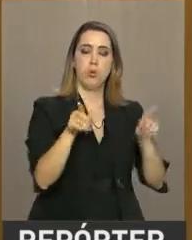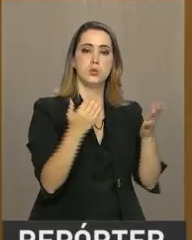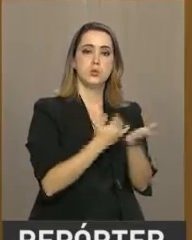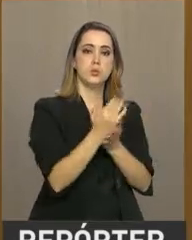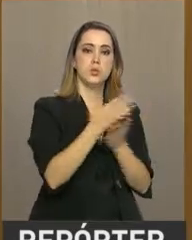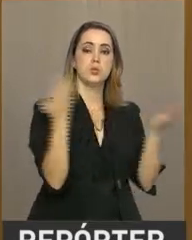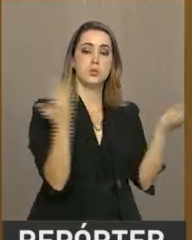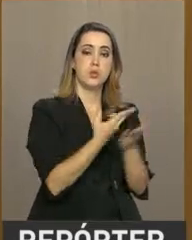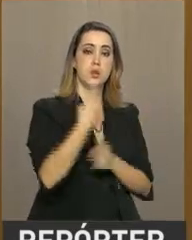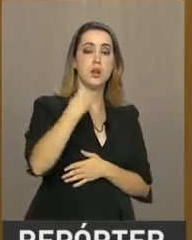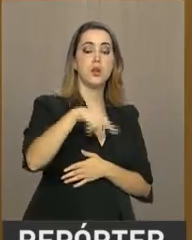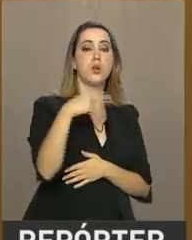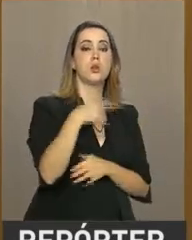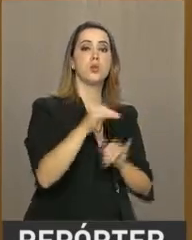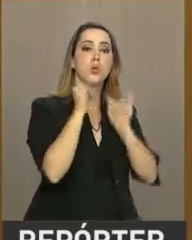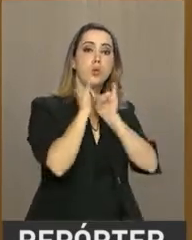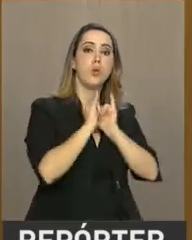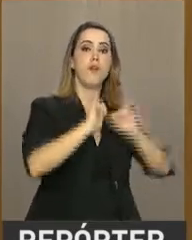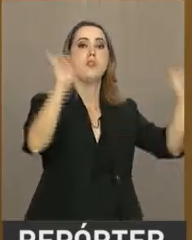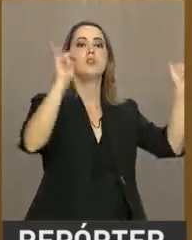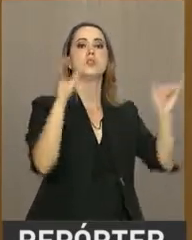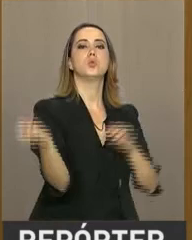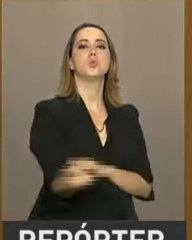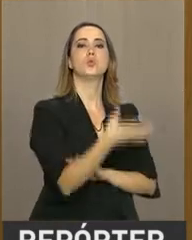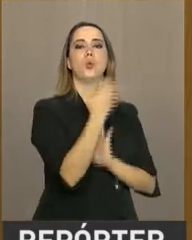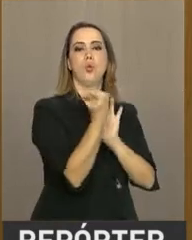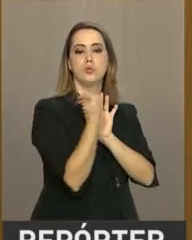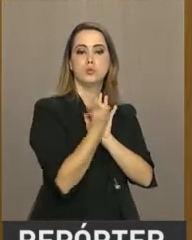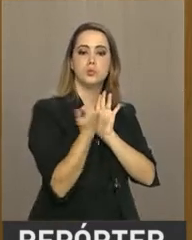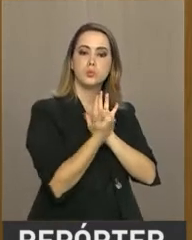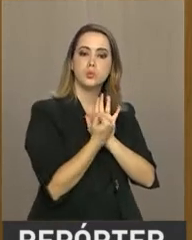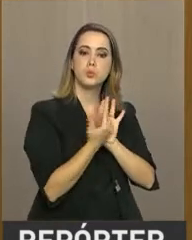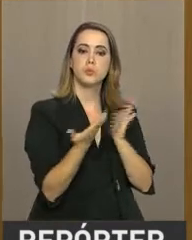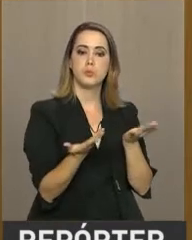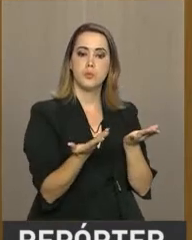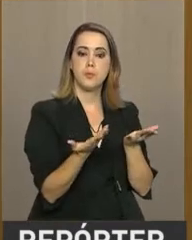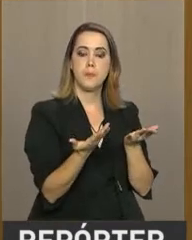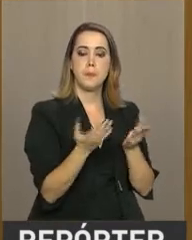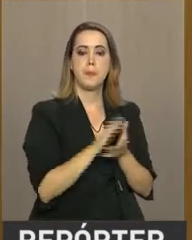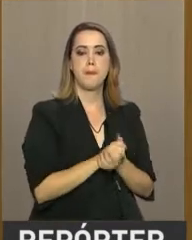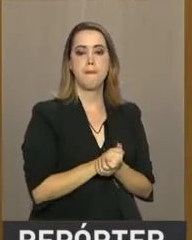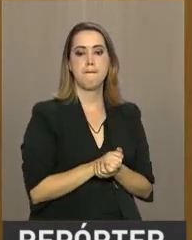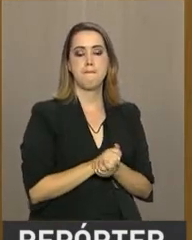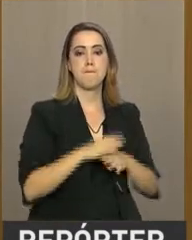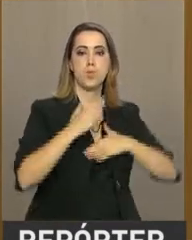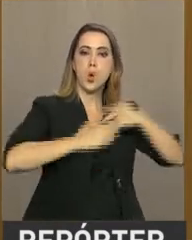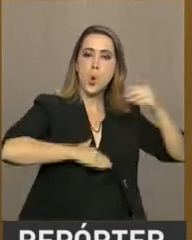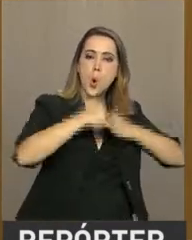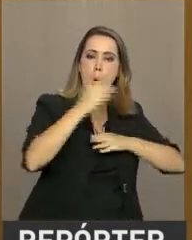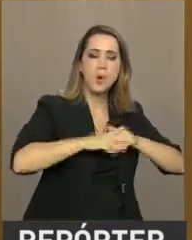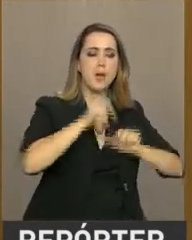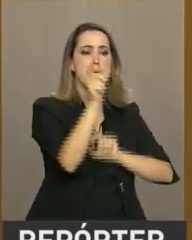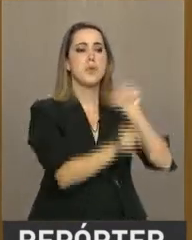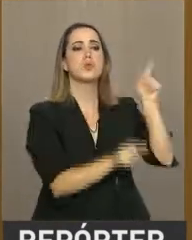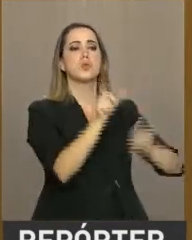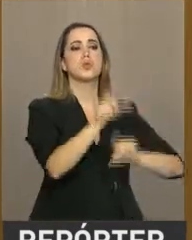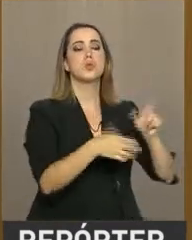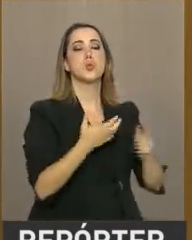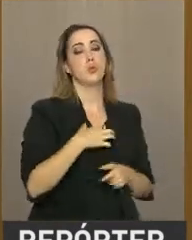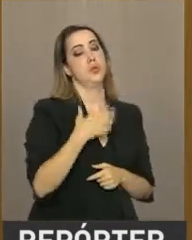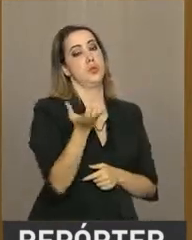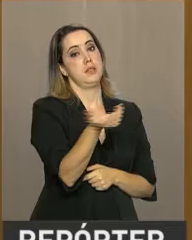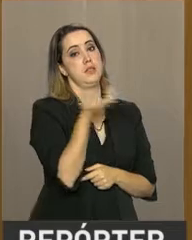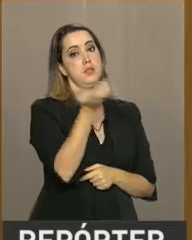apresentado como um novo produto com essas novas condições que nós falamos a qualquer cliente que tem interesse